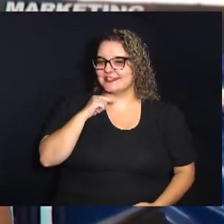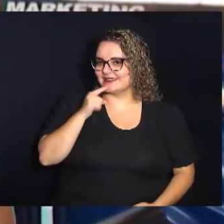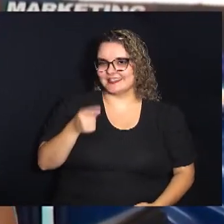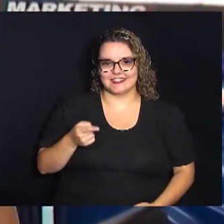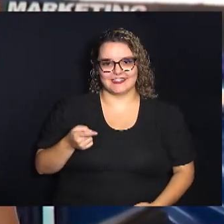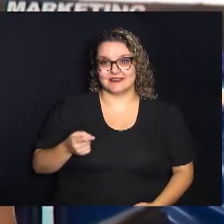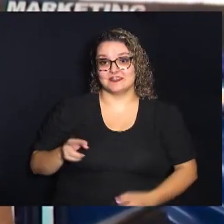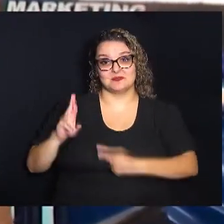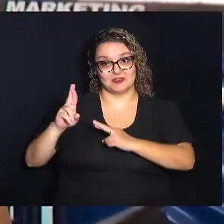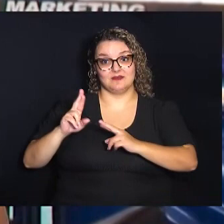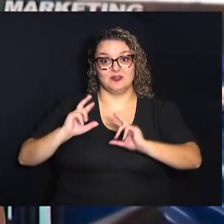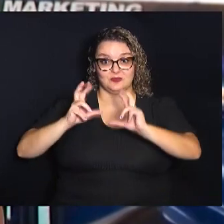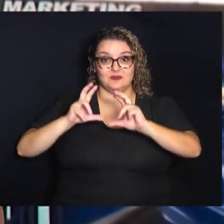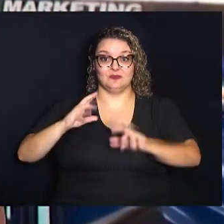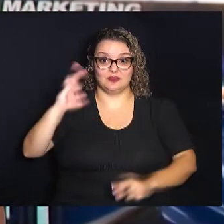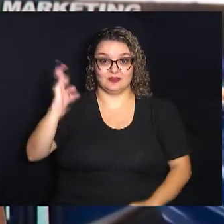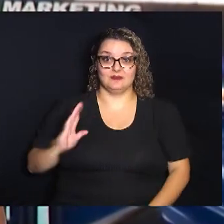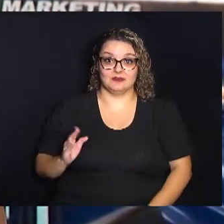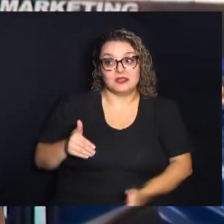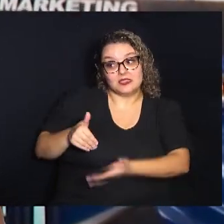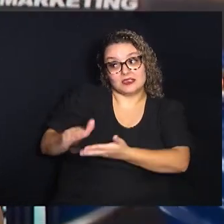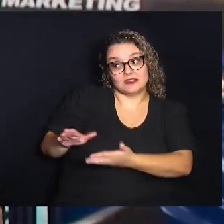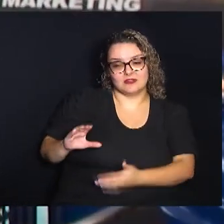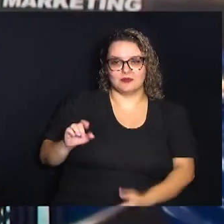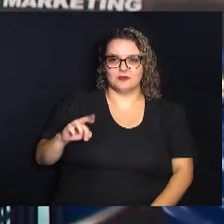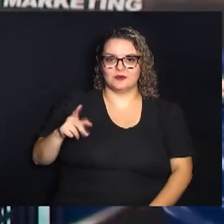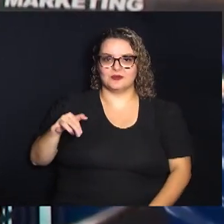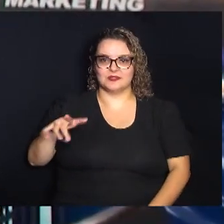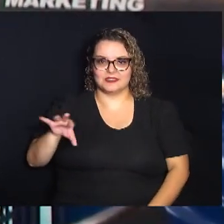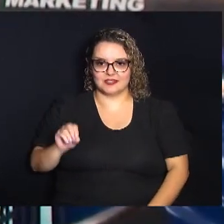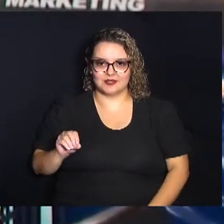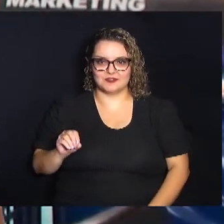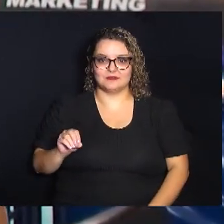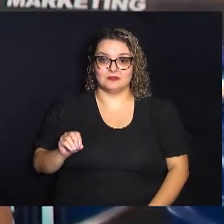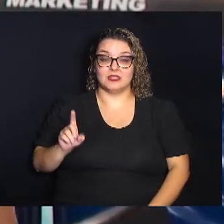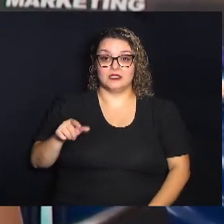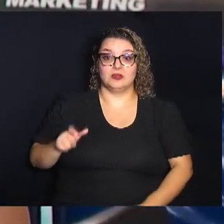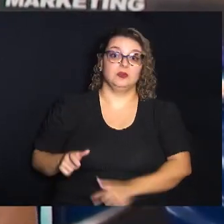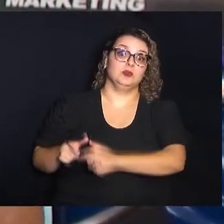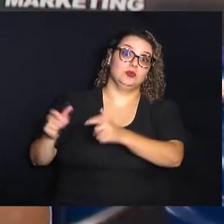brasileiro, né? Era eliminar o Cruzeiro. Sabemos que era o grande